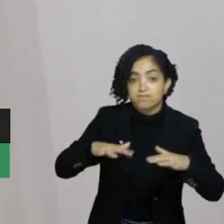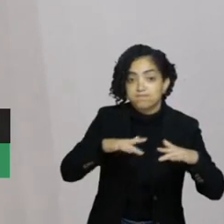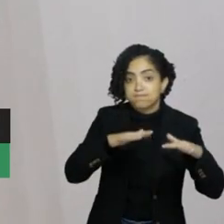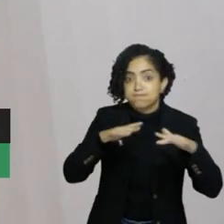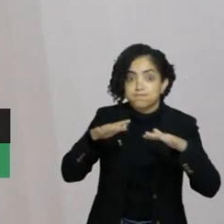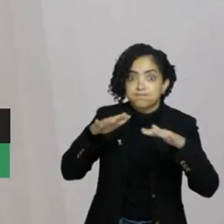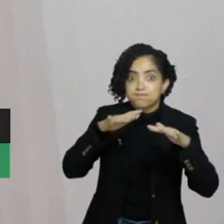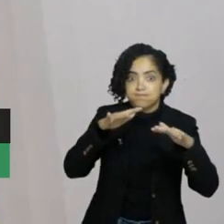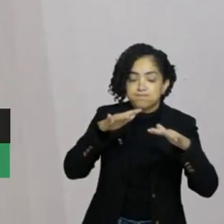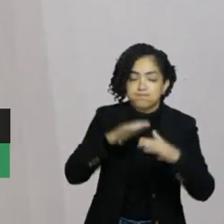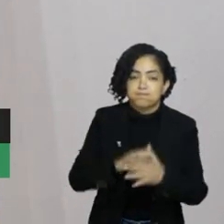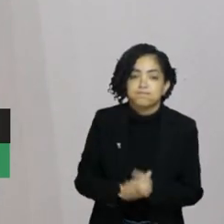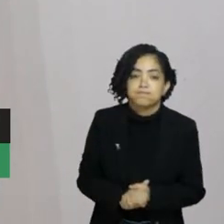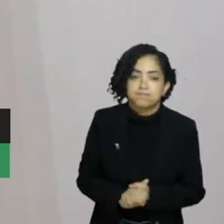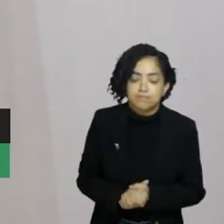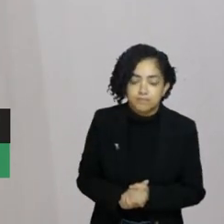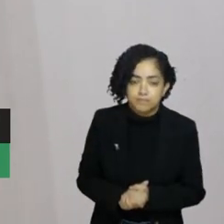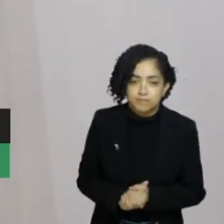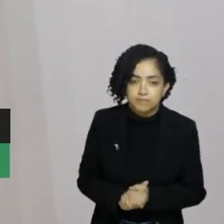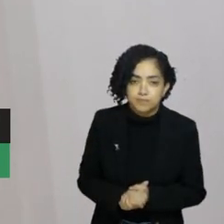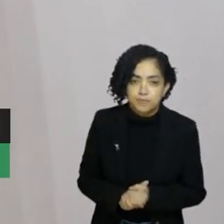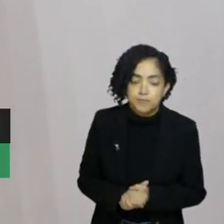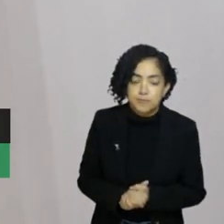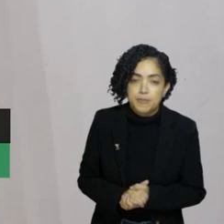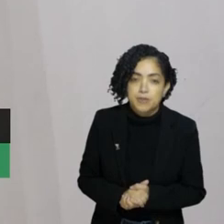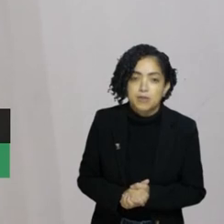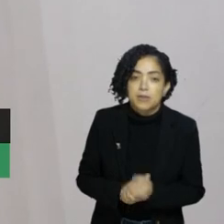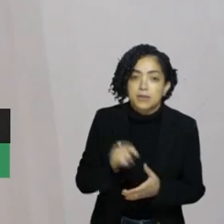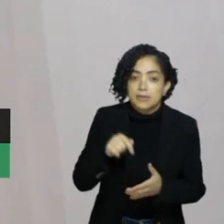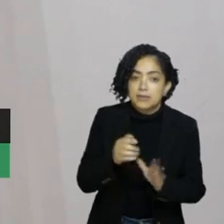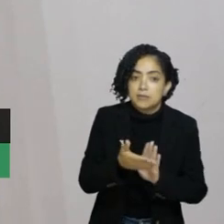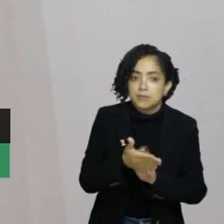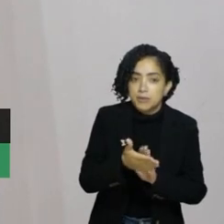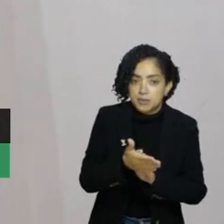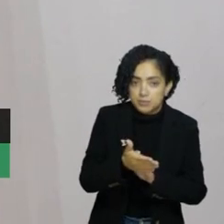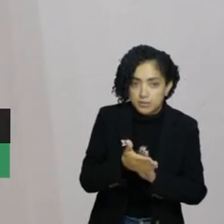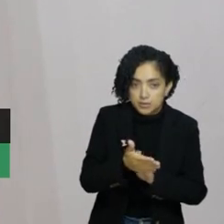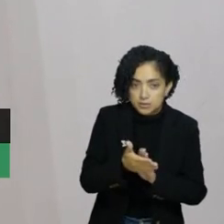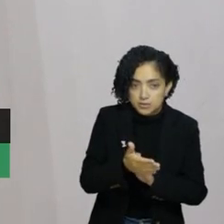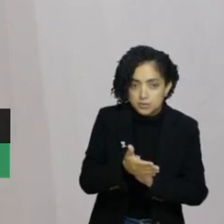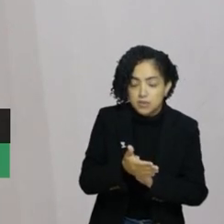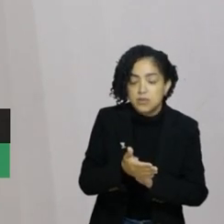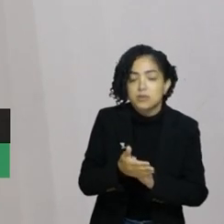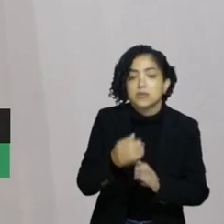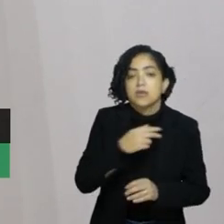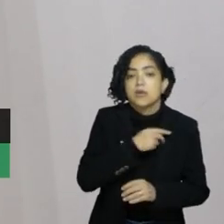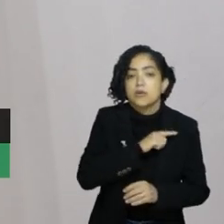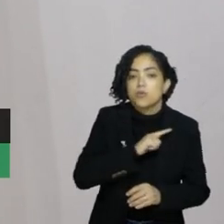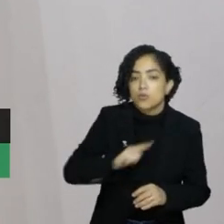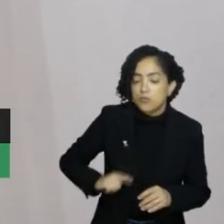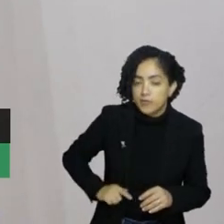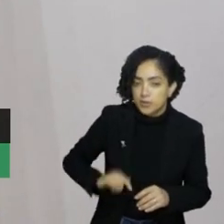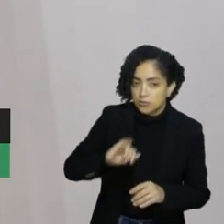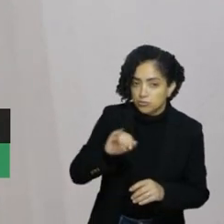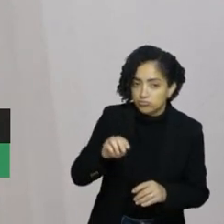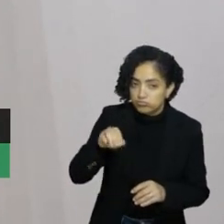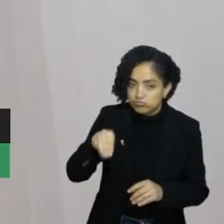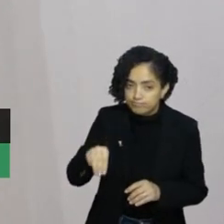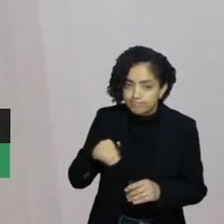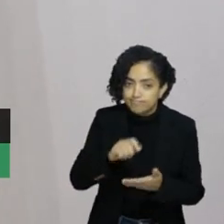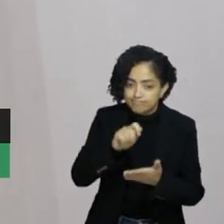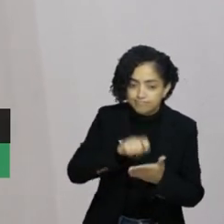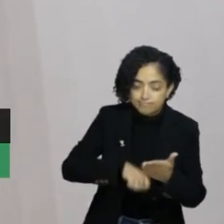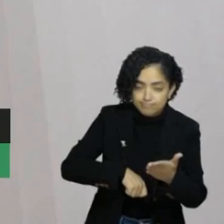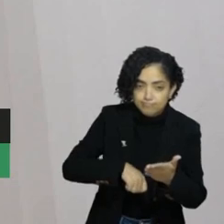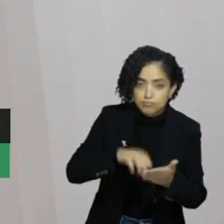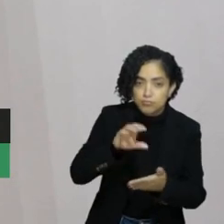algumas regiões catarinenses. E aqui eu quero parabenizar o governador Jorginho Melo, que assinou a ordem de